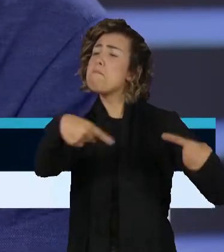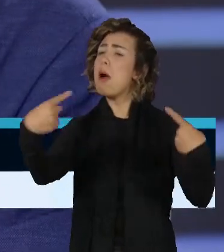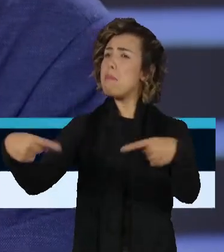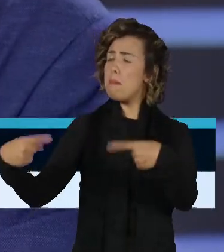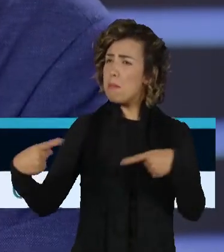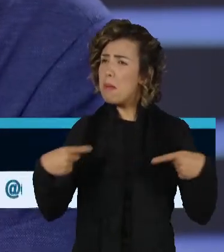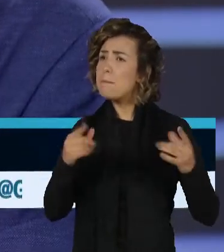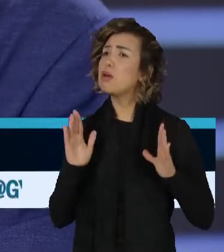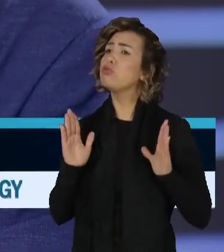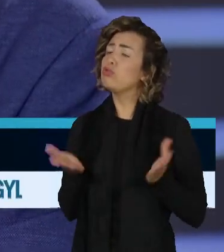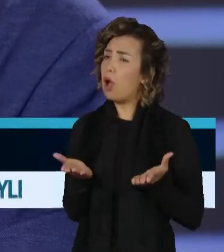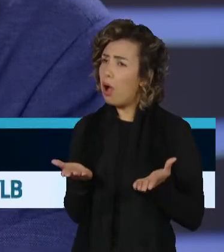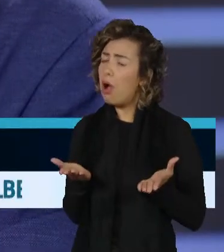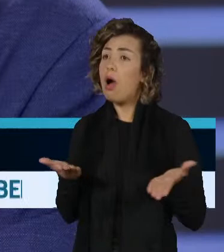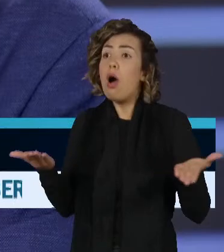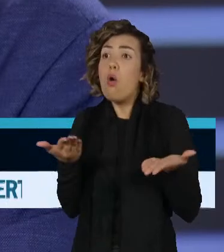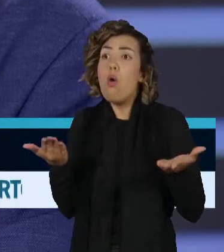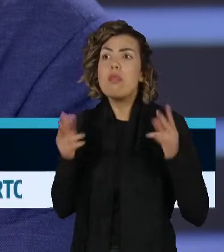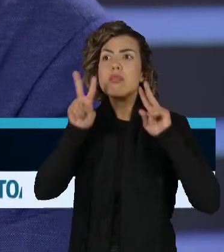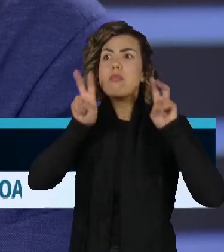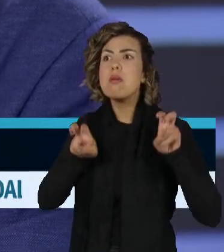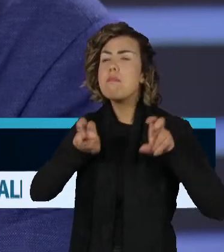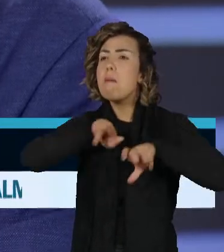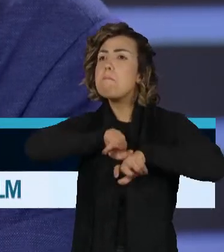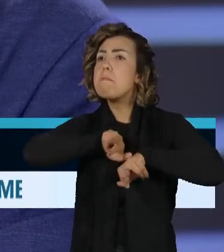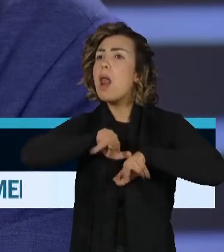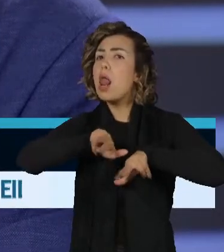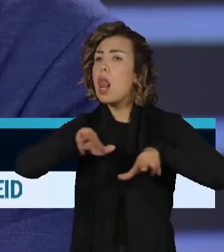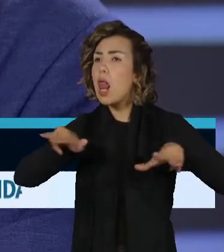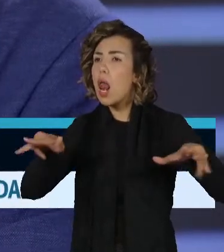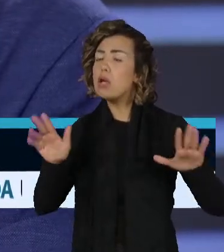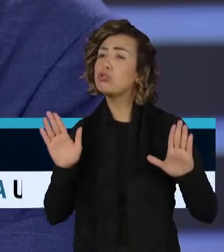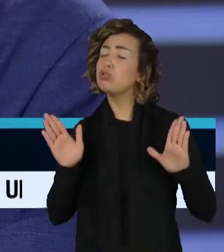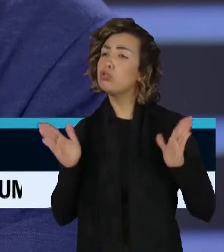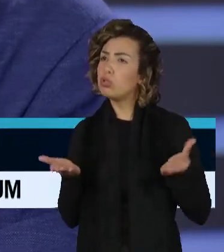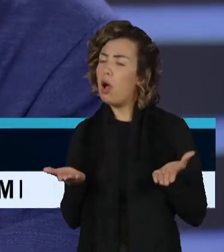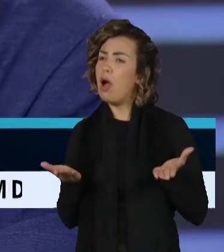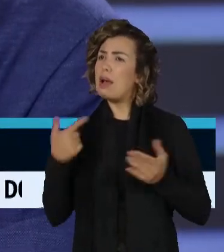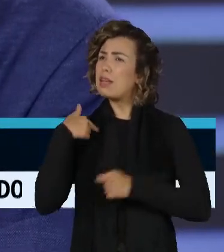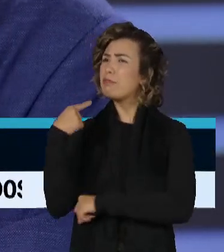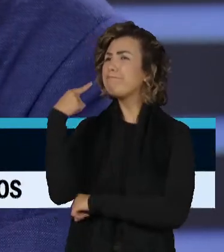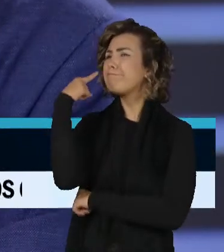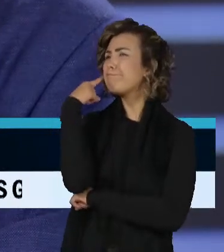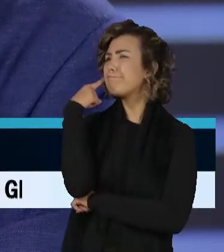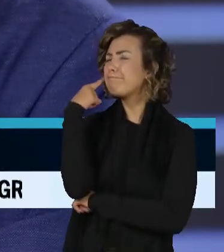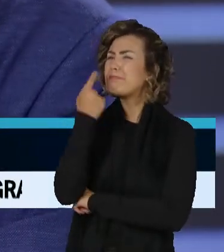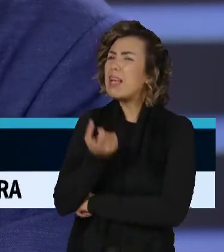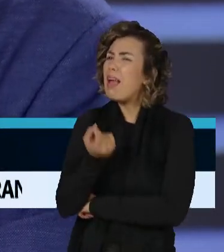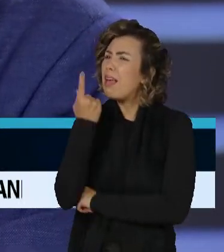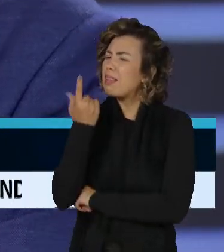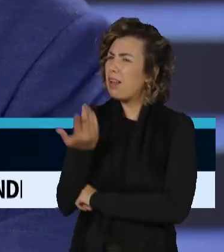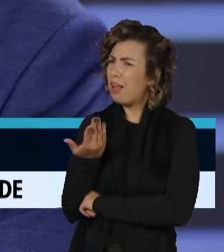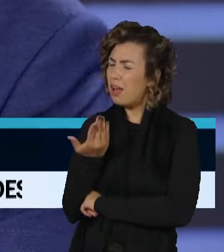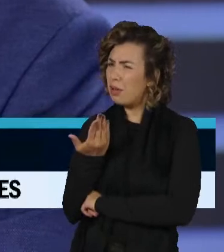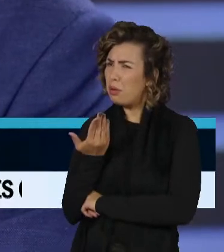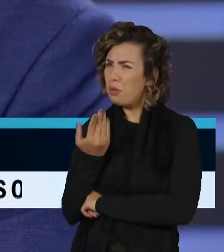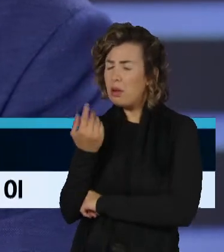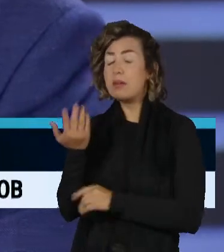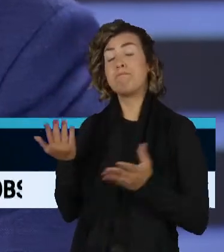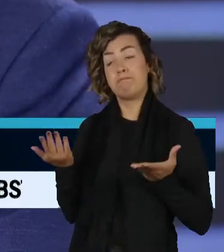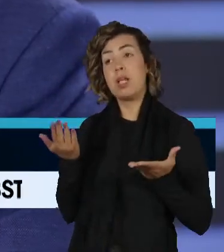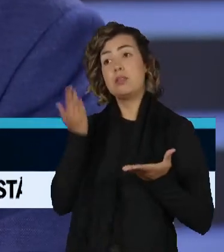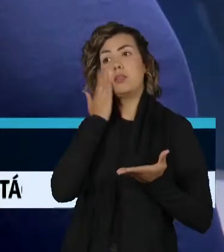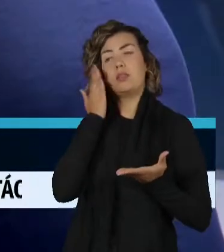mesmo aqui vários temas onde havia muita polarização. A impressão que se tem é que realmente não é importante, é óbvio que